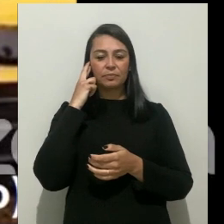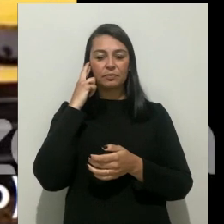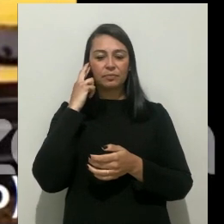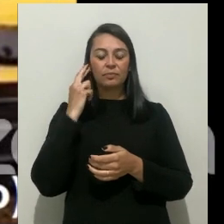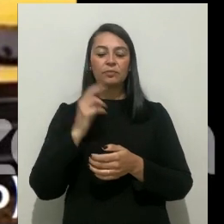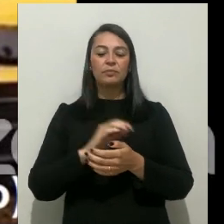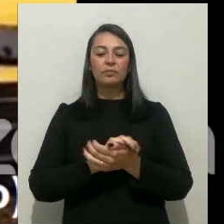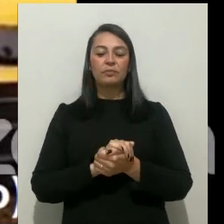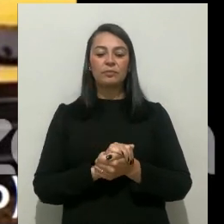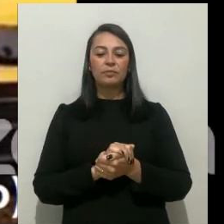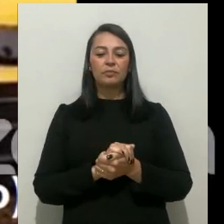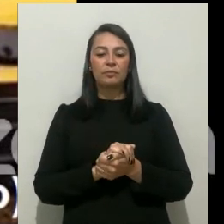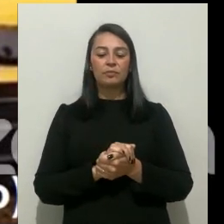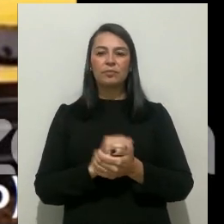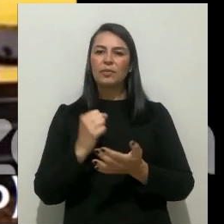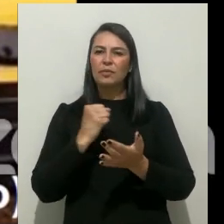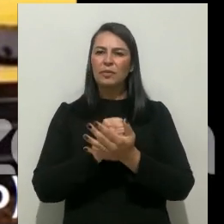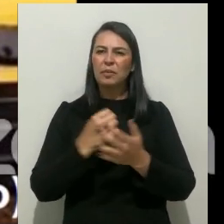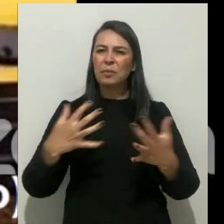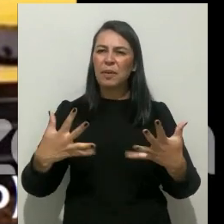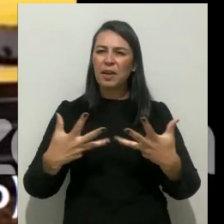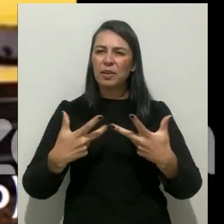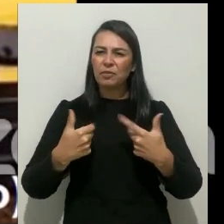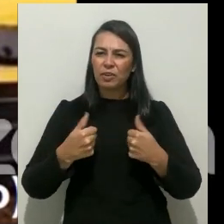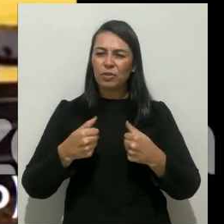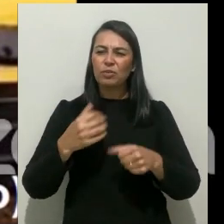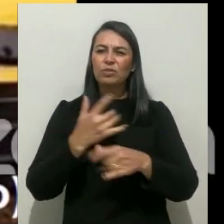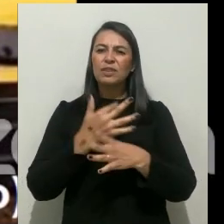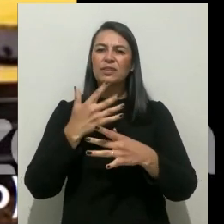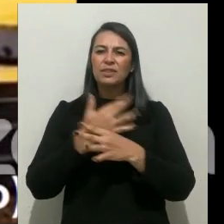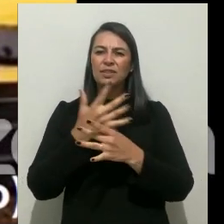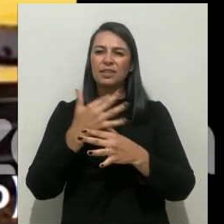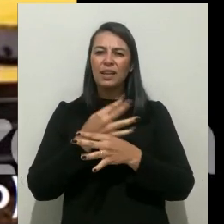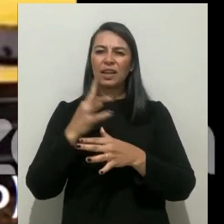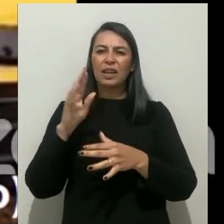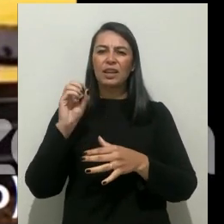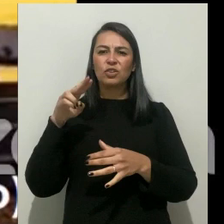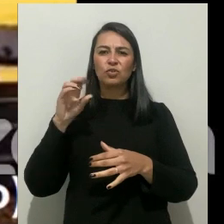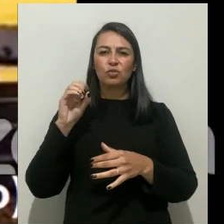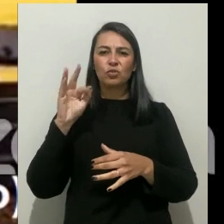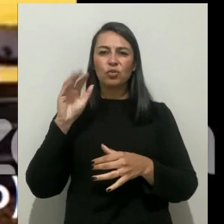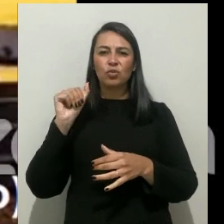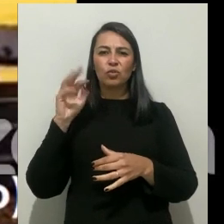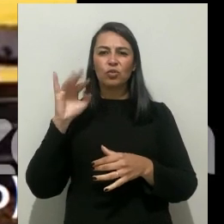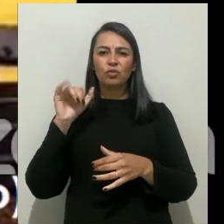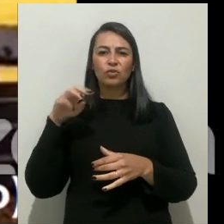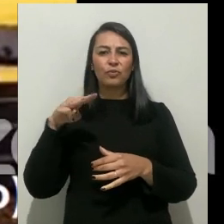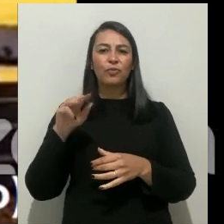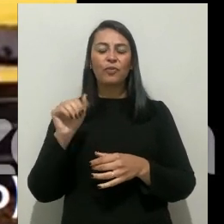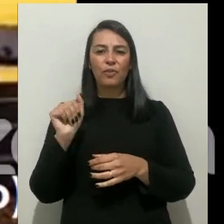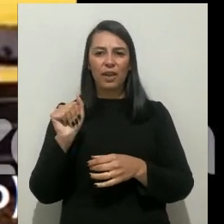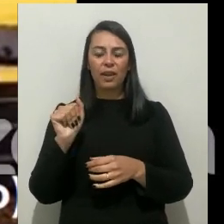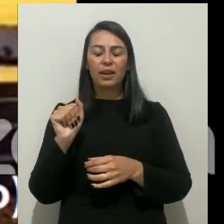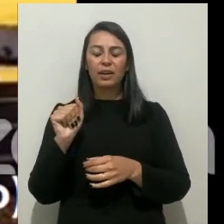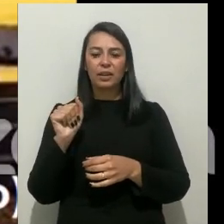E o Plano de Pátio, que é um símbolo maravilhoso, né, da nossa cidade, e que é um lugar tão lindo da gente visitar, e que a gente